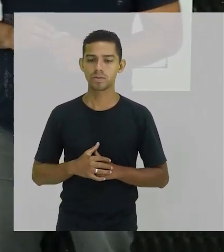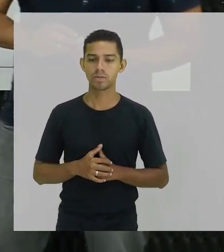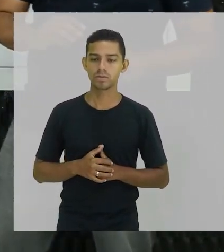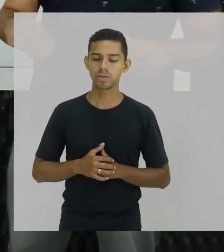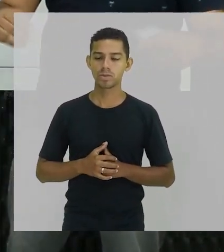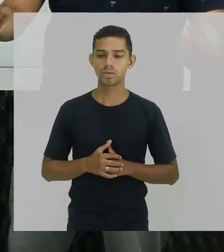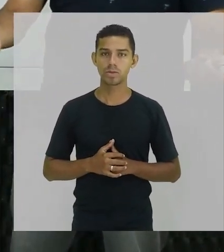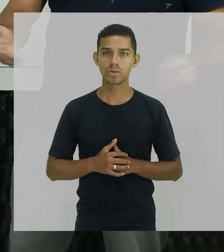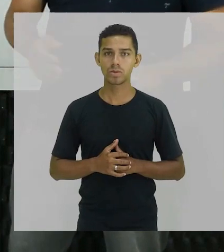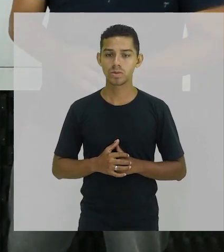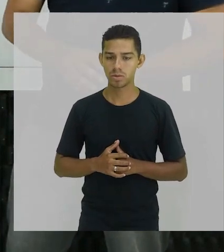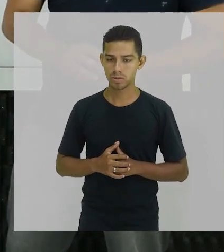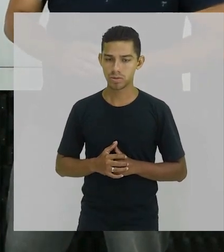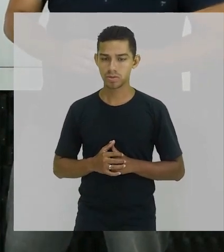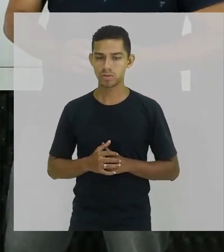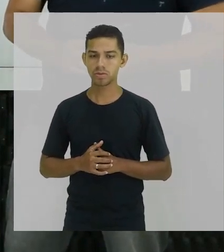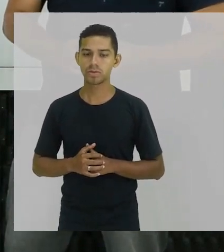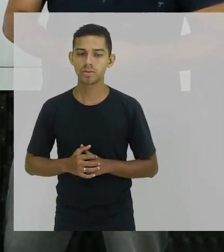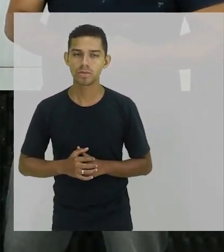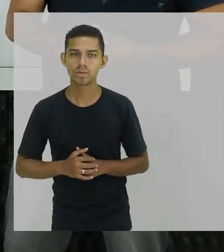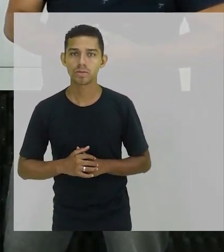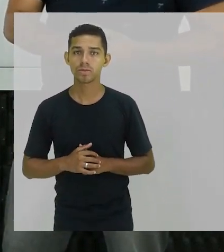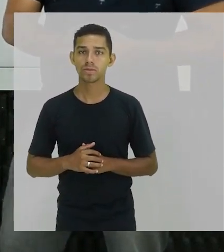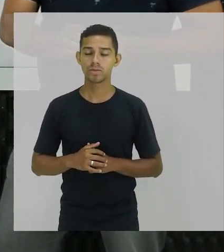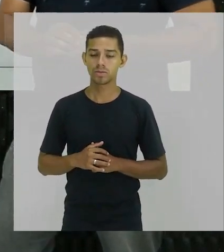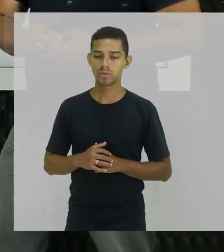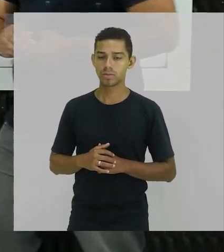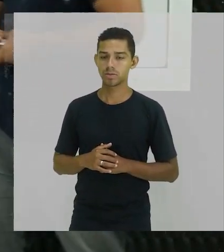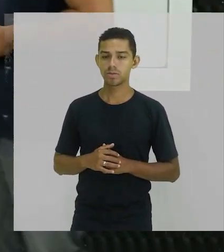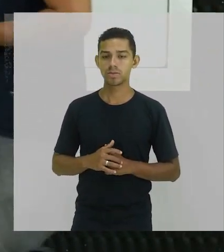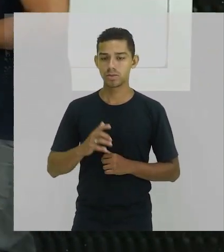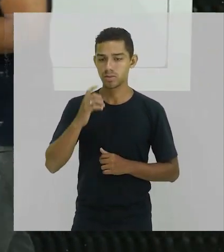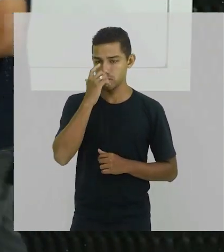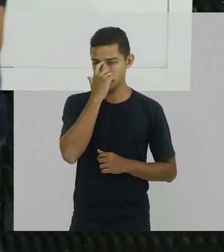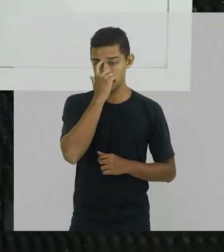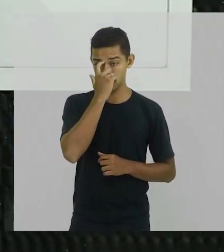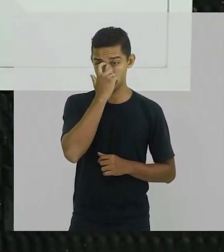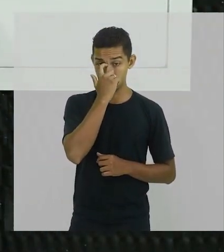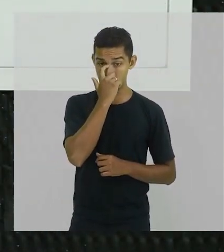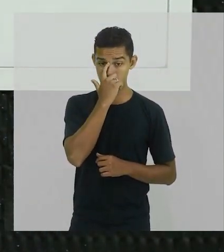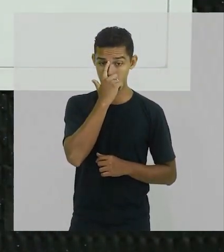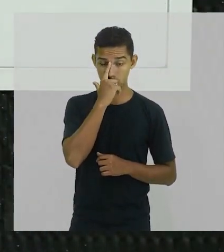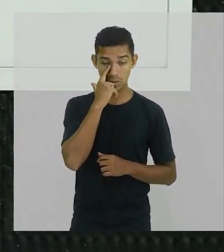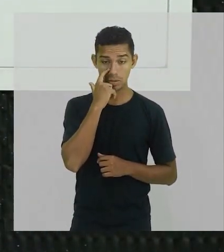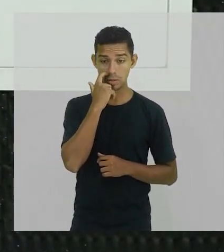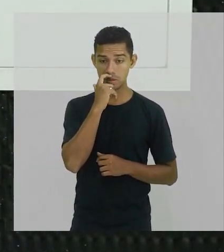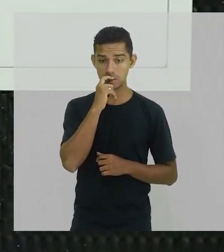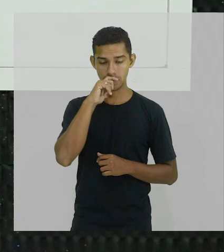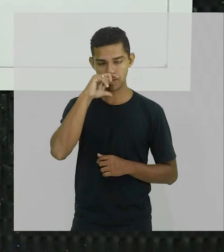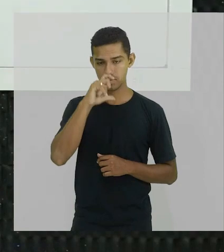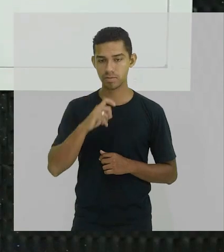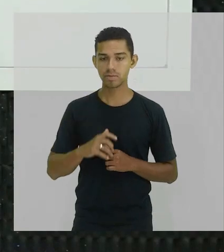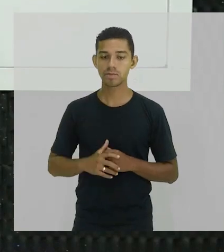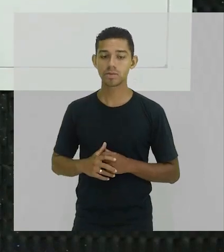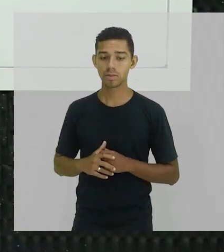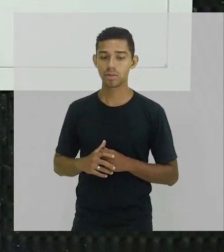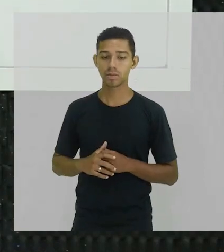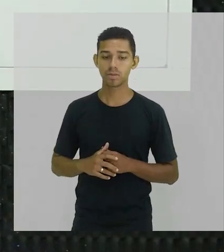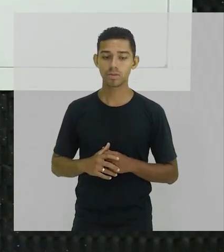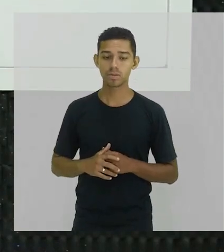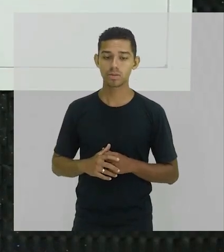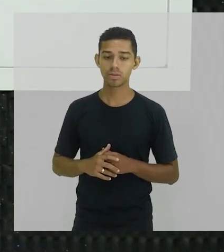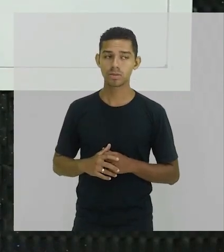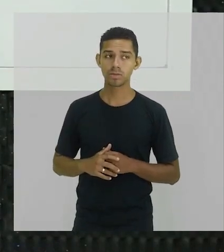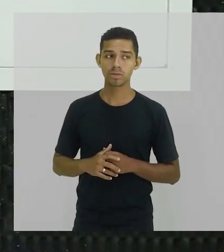originais, né? Aquelas que foram ali as originárias dela, tá ok? Bom, a polarização, voltando